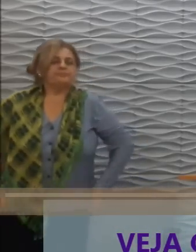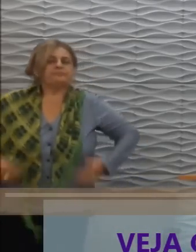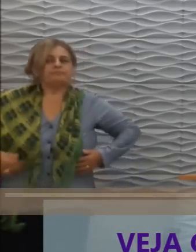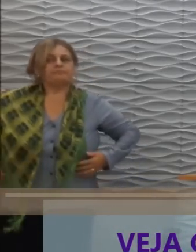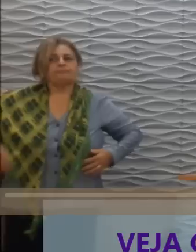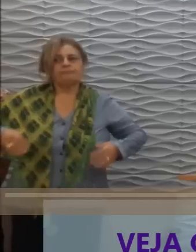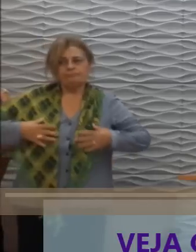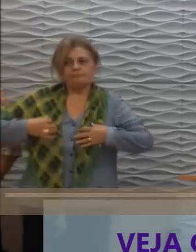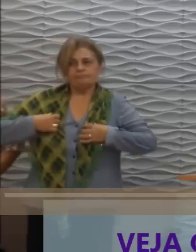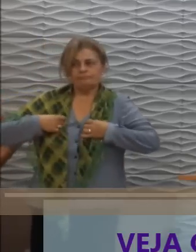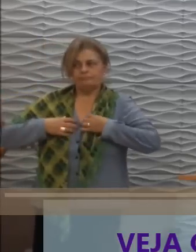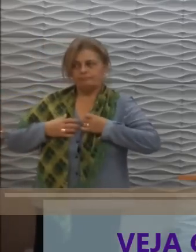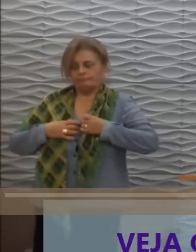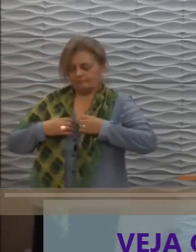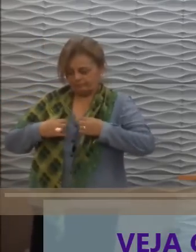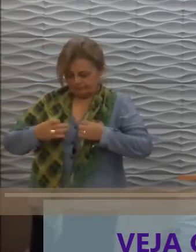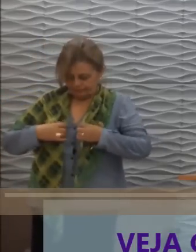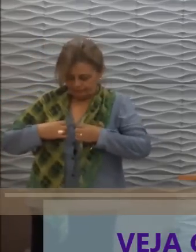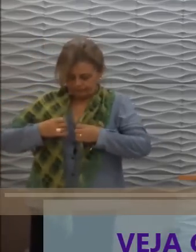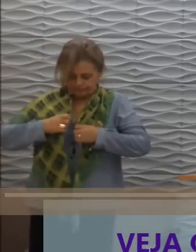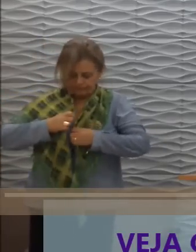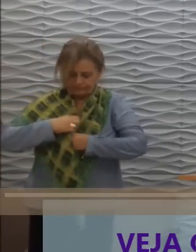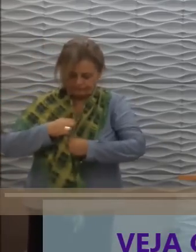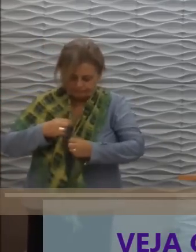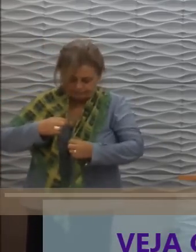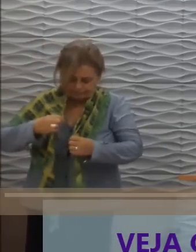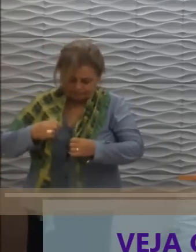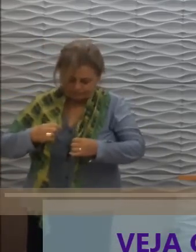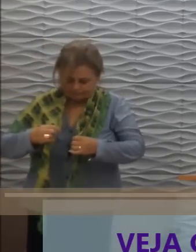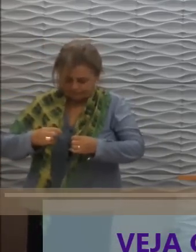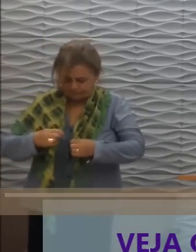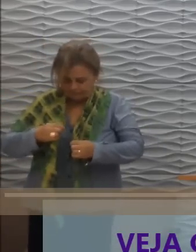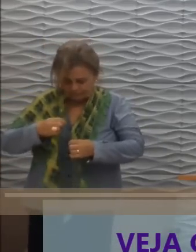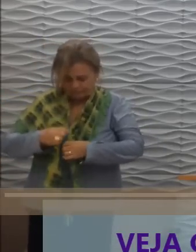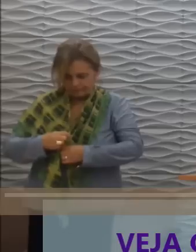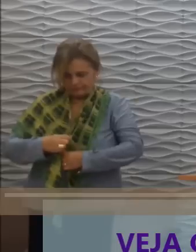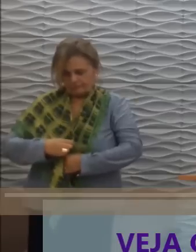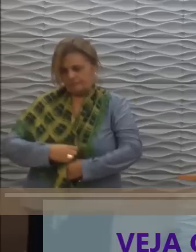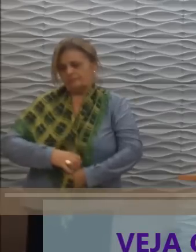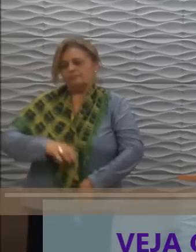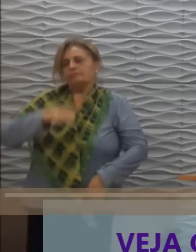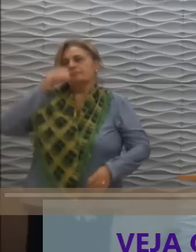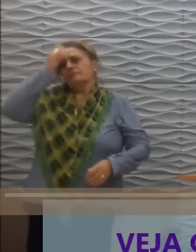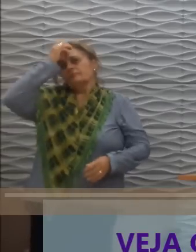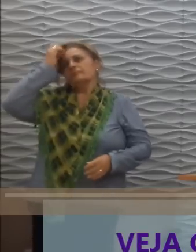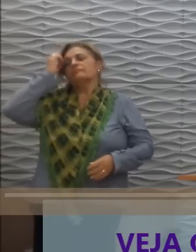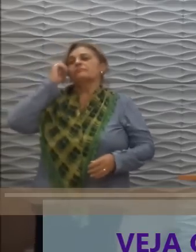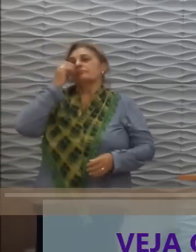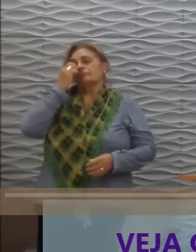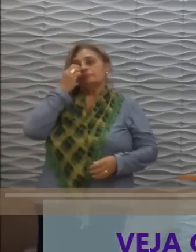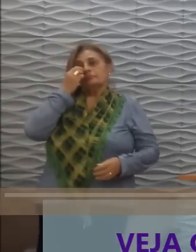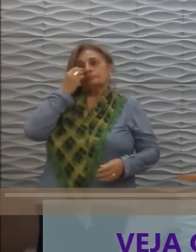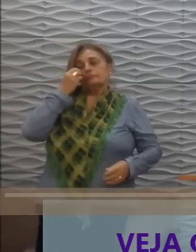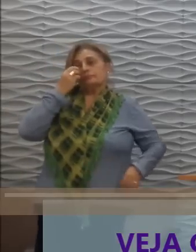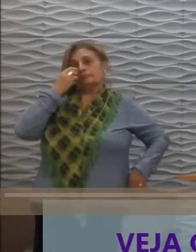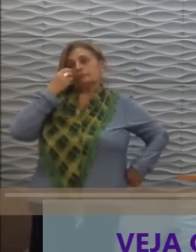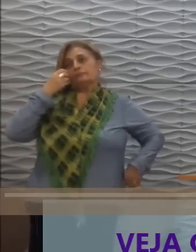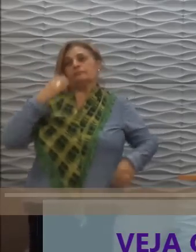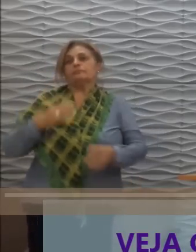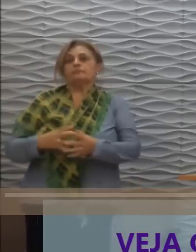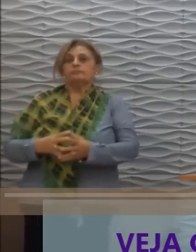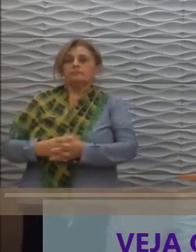Ore, precisamos orar mais pelos nossos lares. Precisamos orar mais pelas nossas famílias. O horário já nos